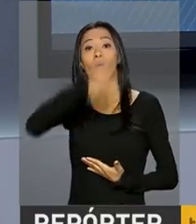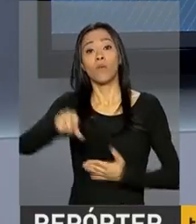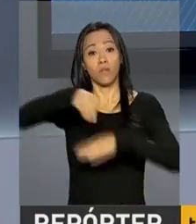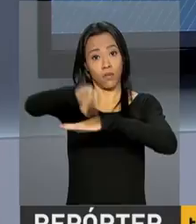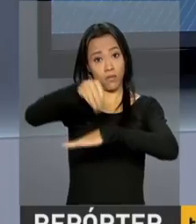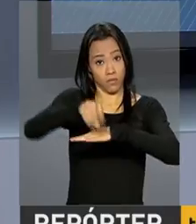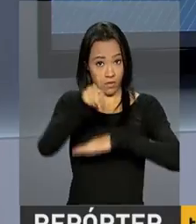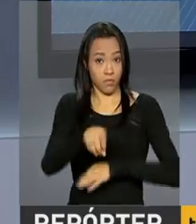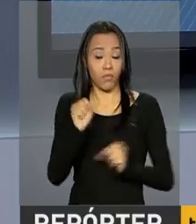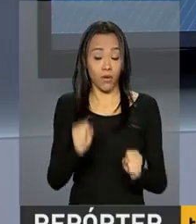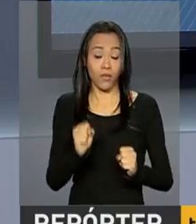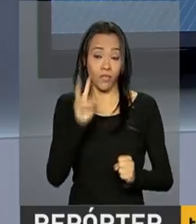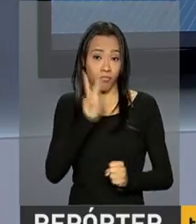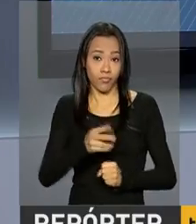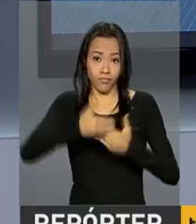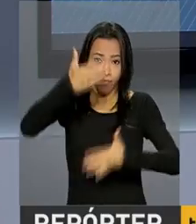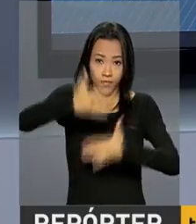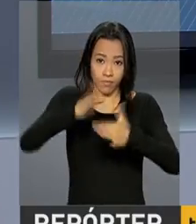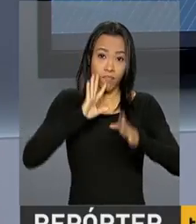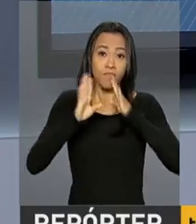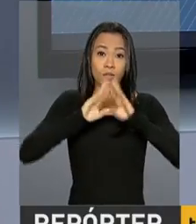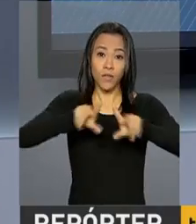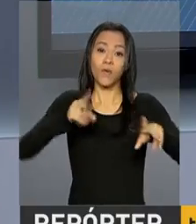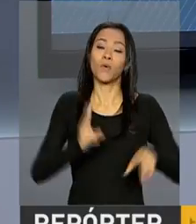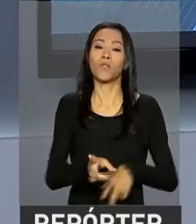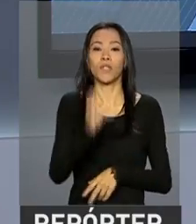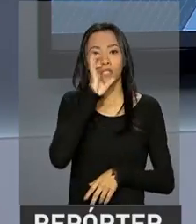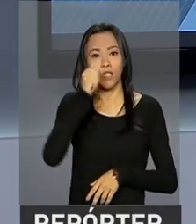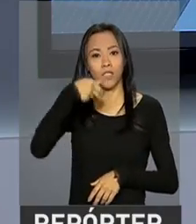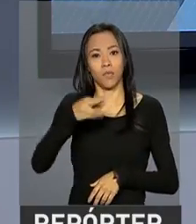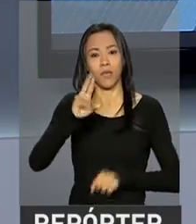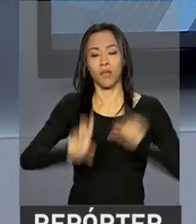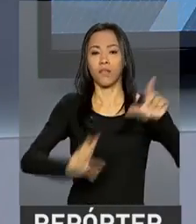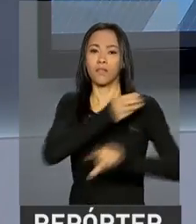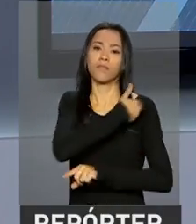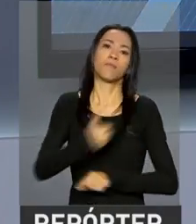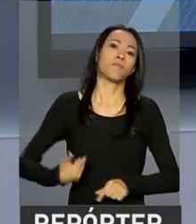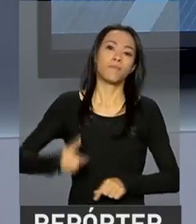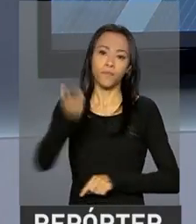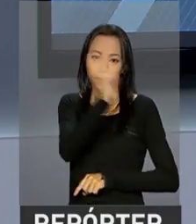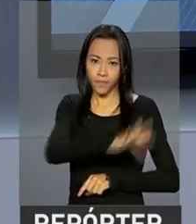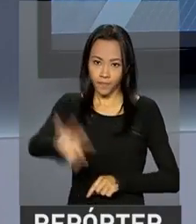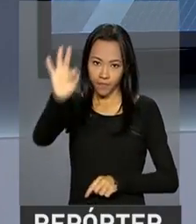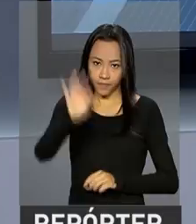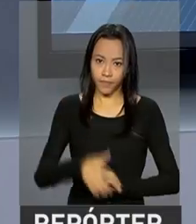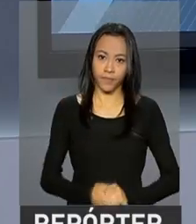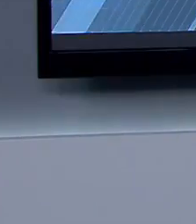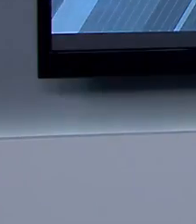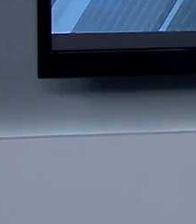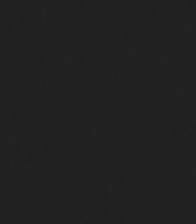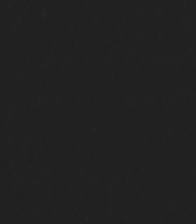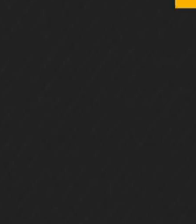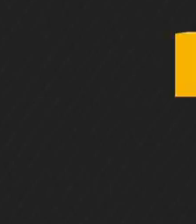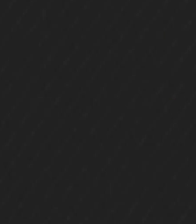notícias você acompanha também em nossas redes sociais continue com a gente aqui na nbr a tv do governo federal